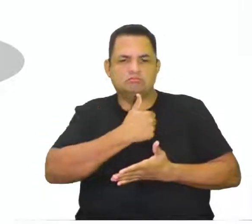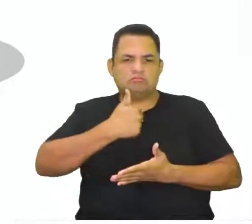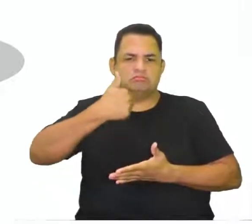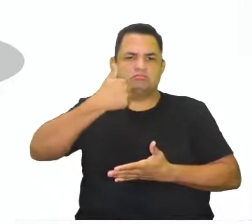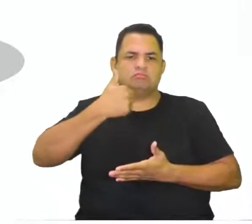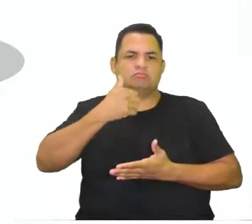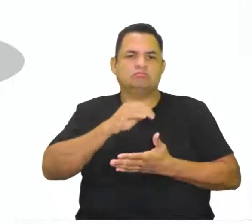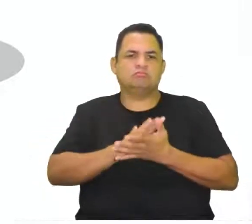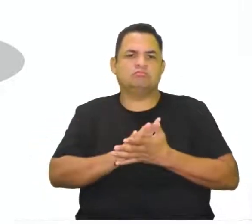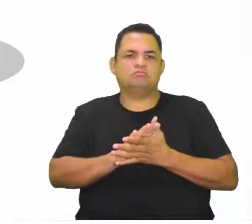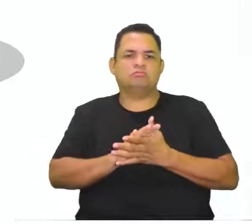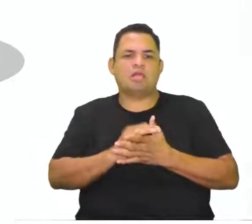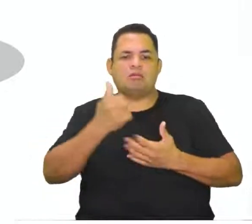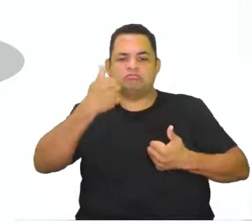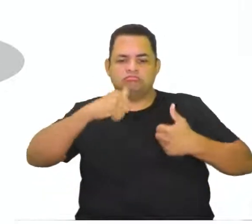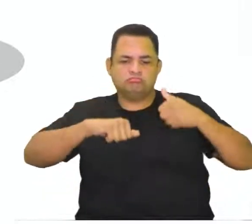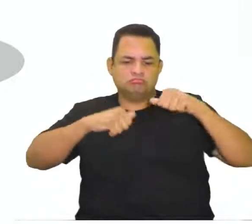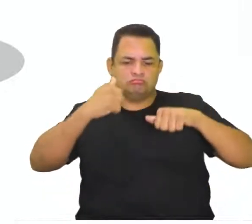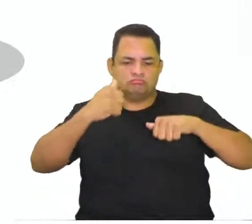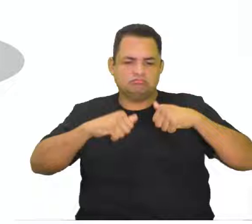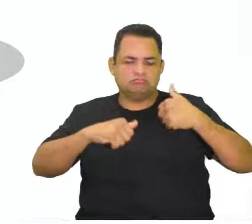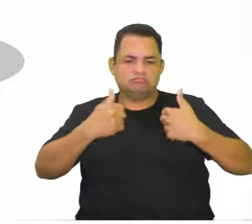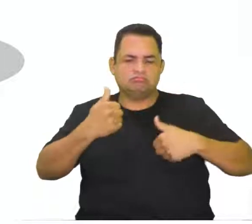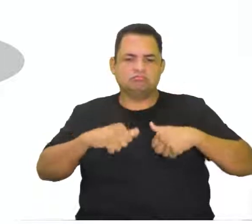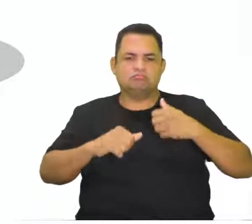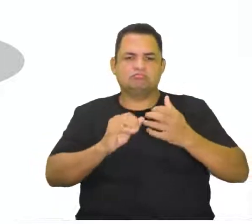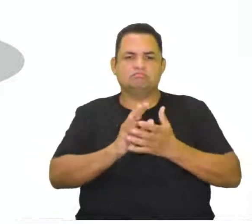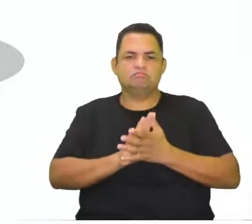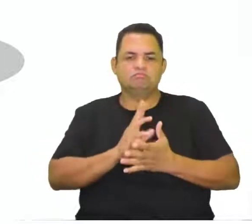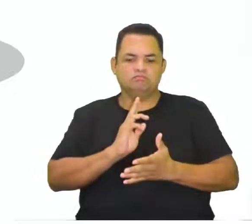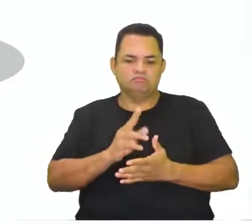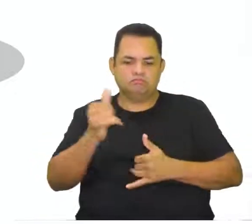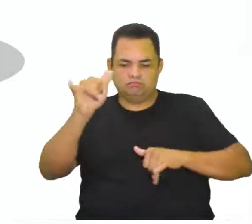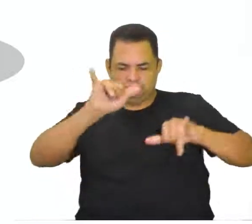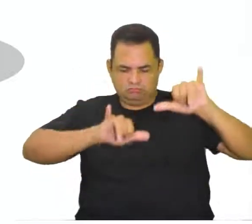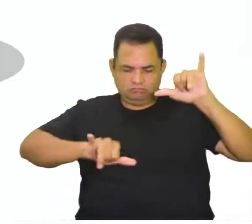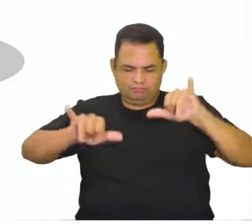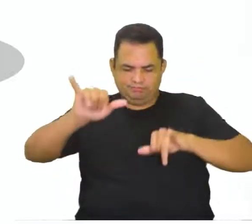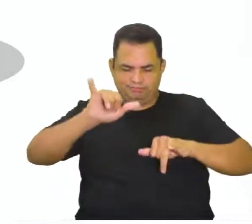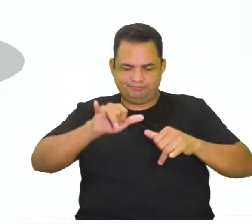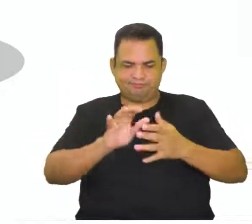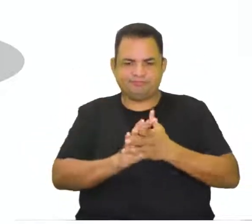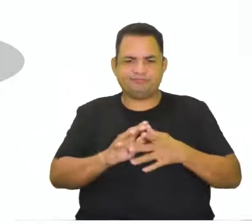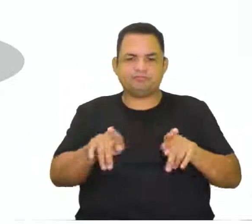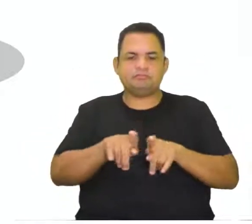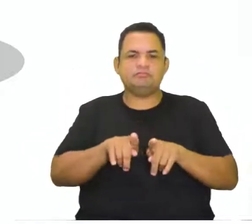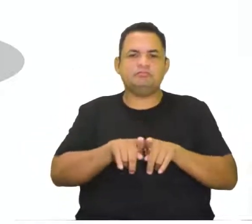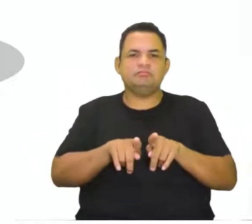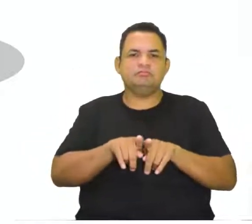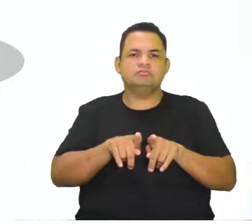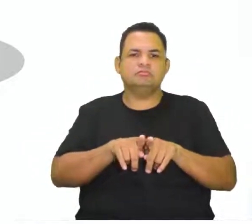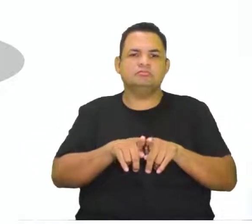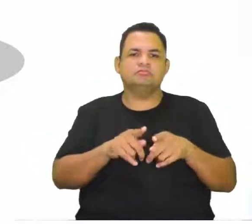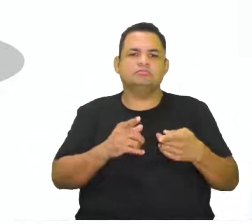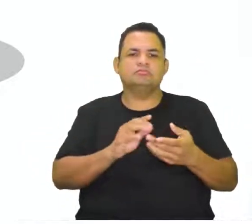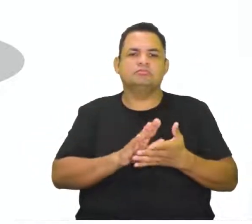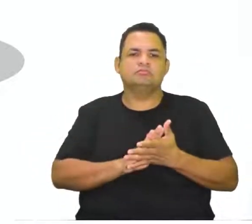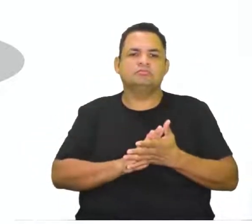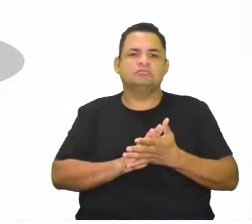melhorar a eficiência de processos químicos e também a melhora de